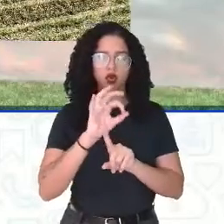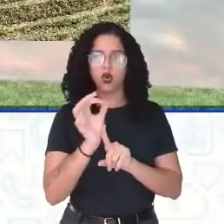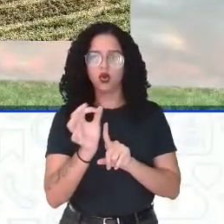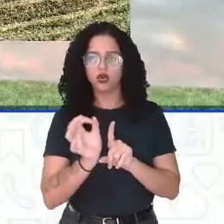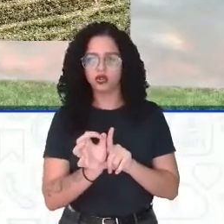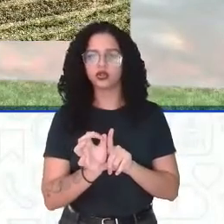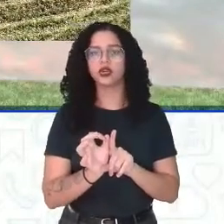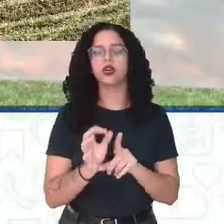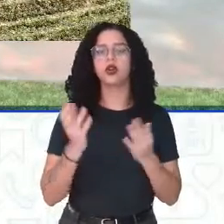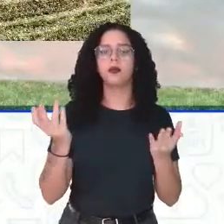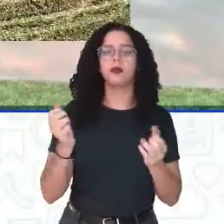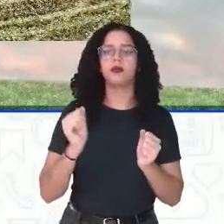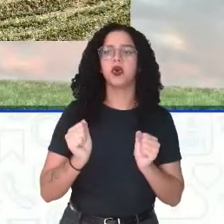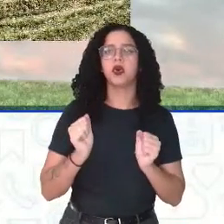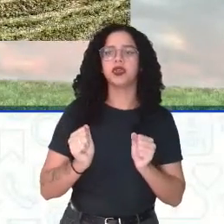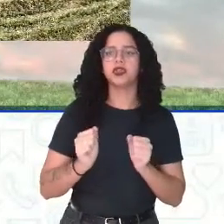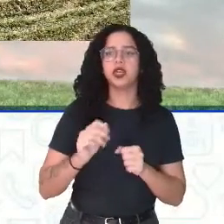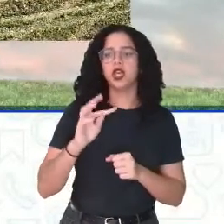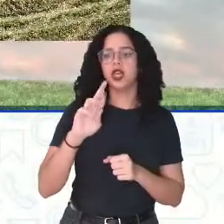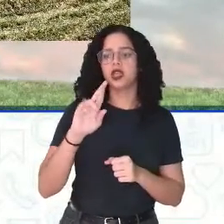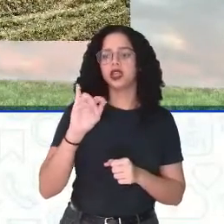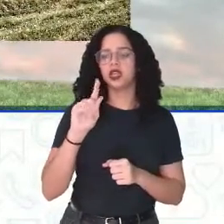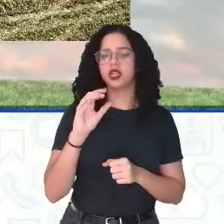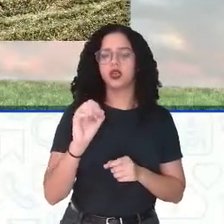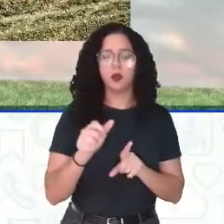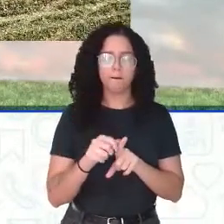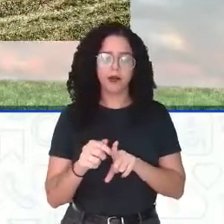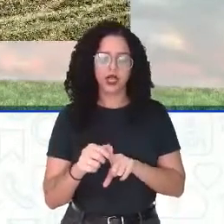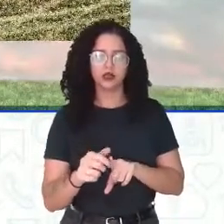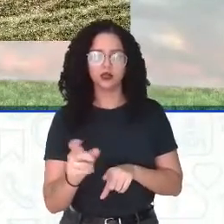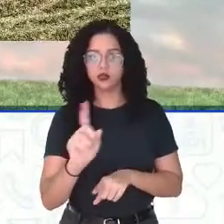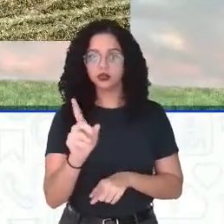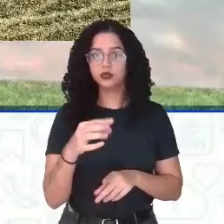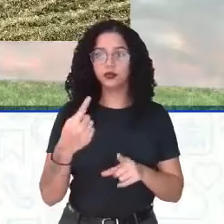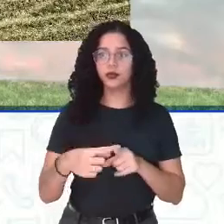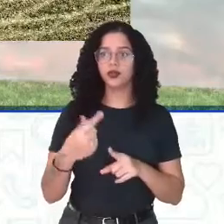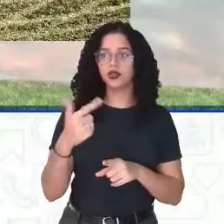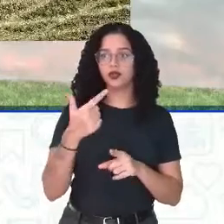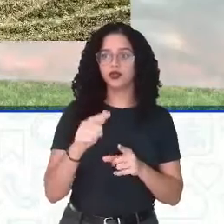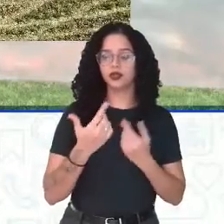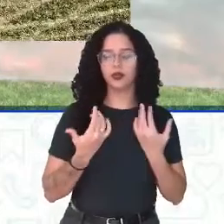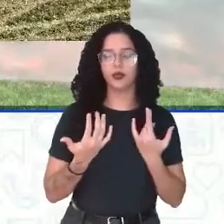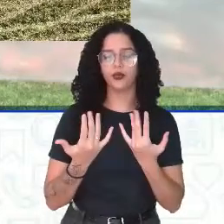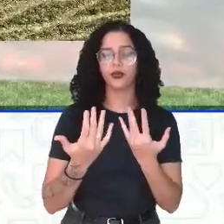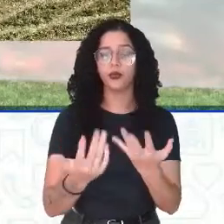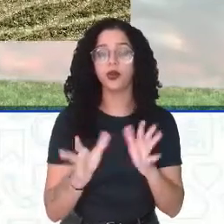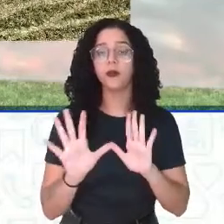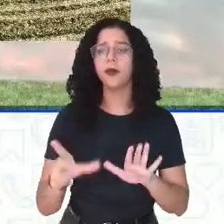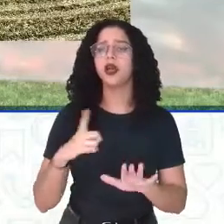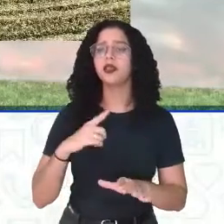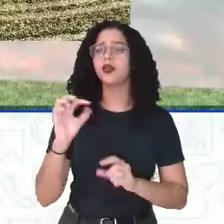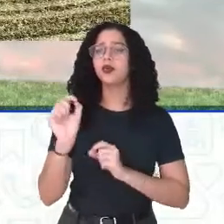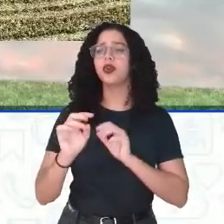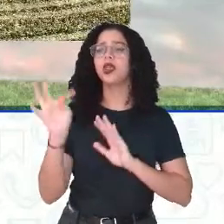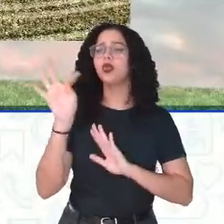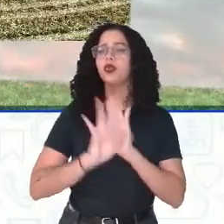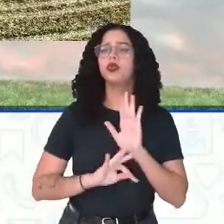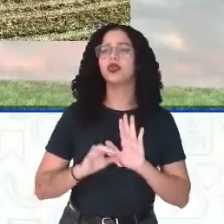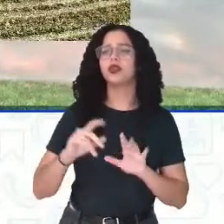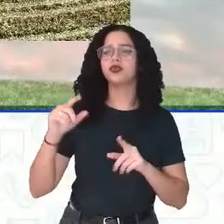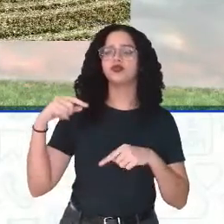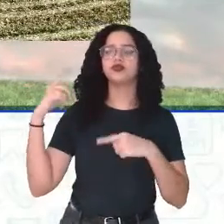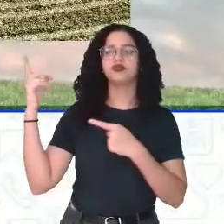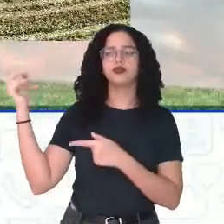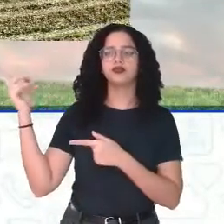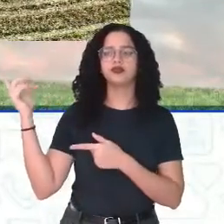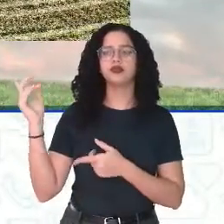ser de trigo, né? De milho não, porque não tem os milharal aí. Mas o que é que tem nesse texto aí? Nesse